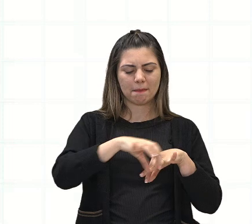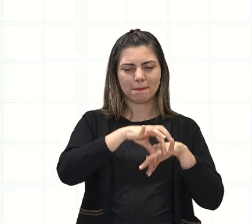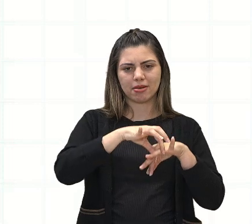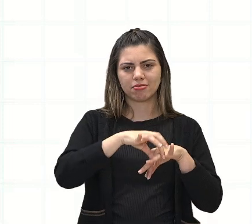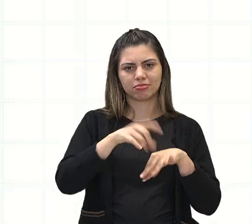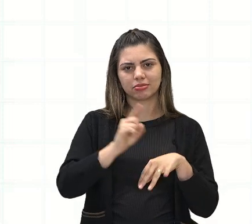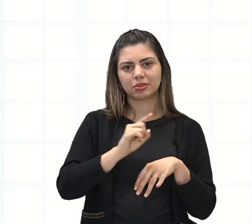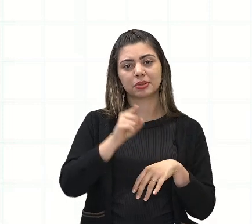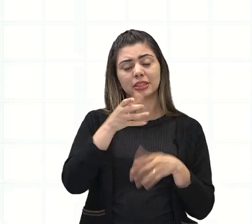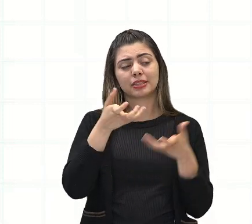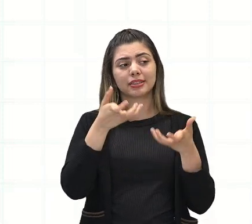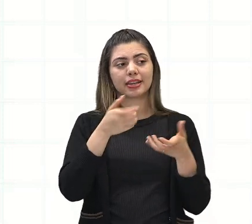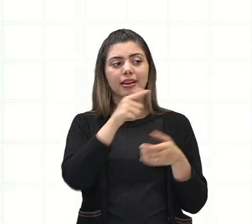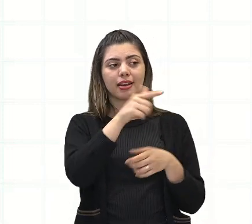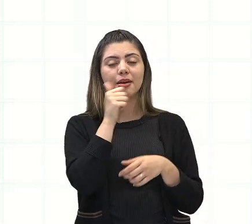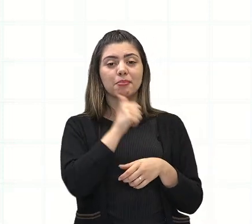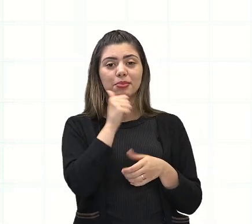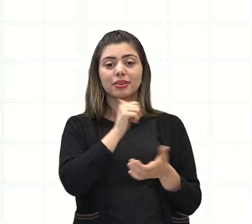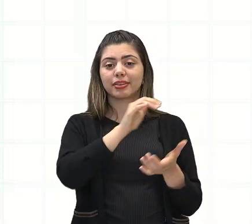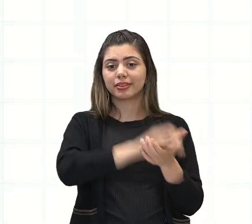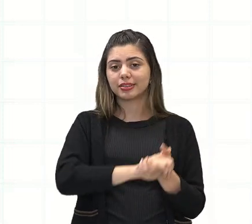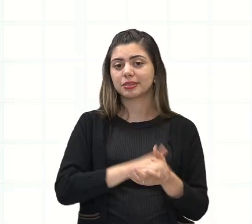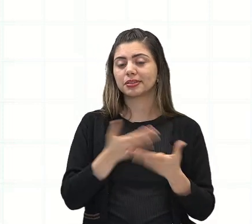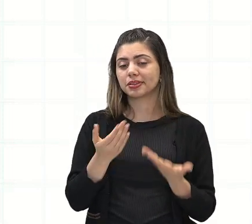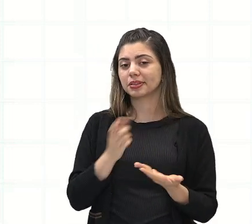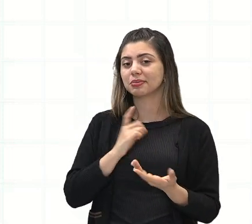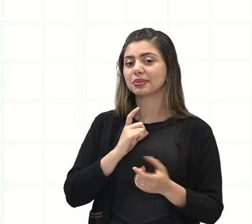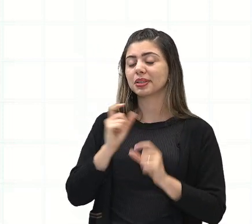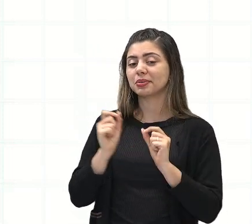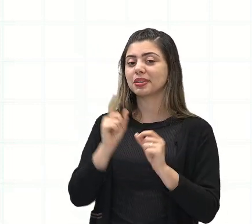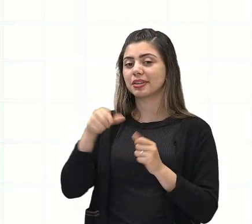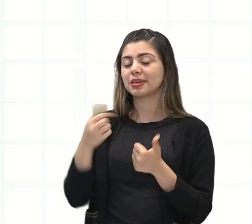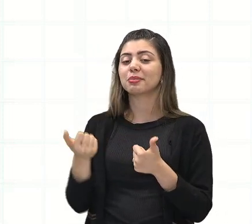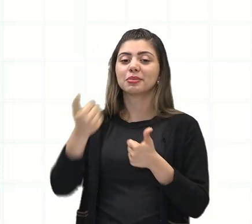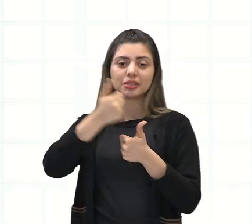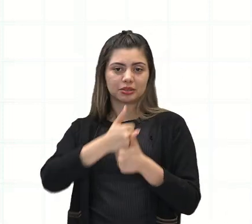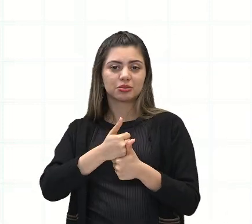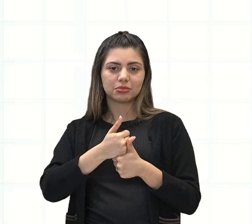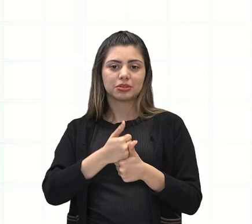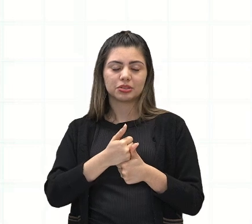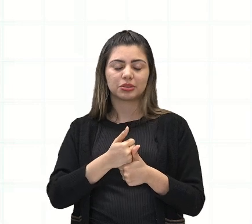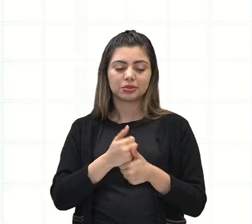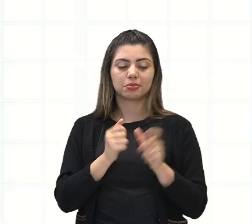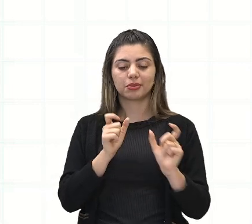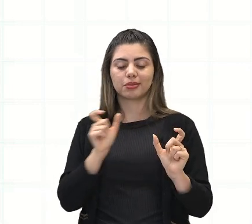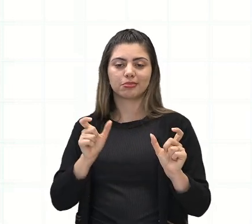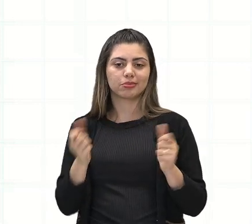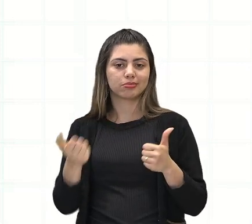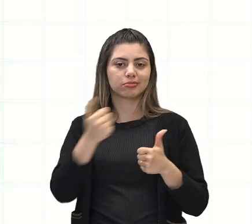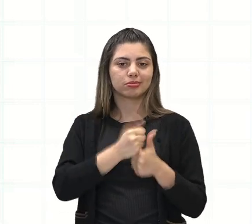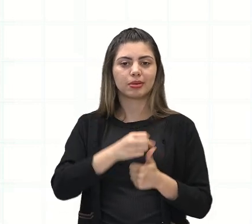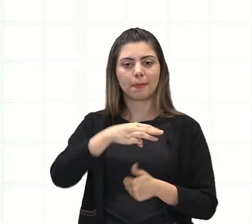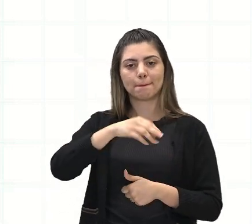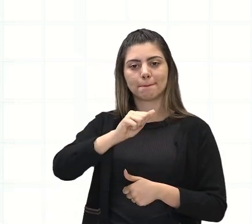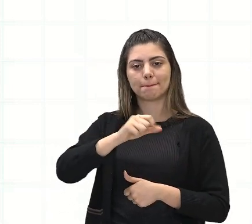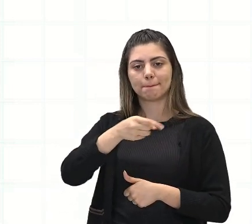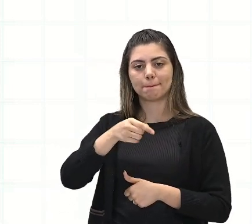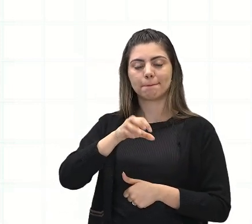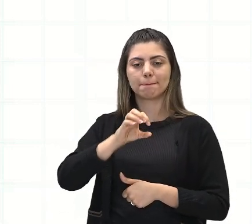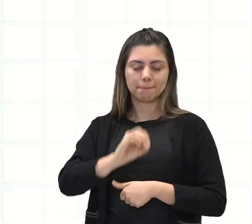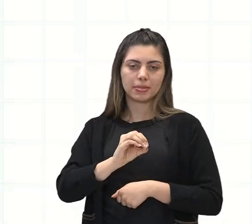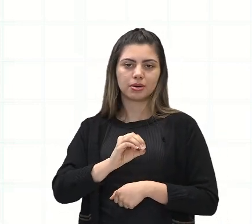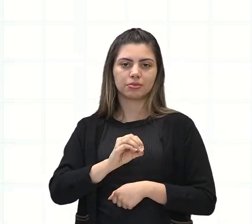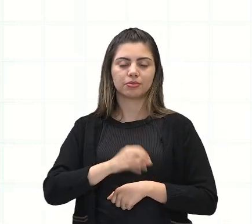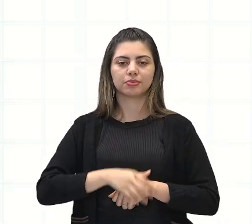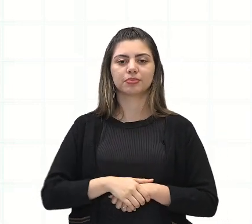eu estou substituindo mais uma vez a parte pelo todo, a parte pelo todo, utilizando mão ao invés de usar